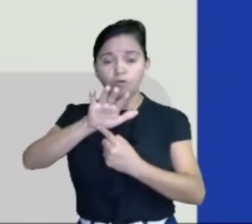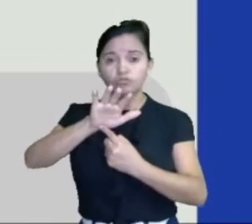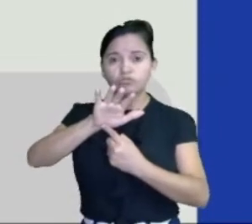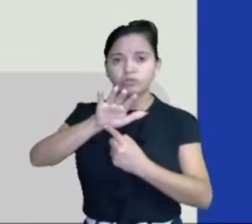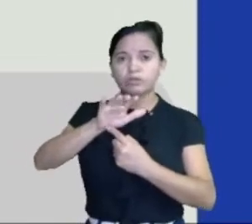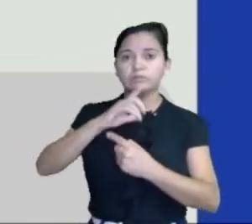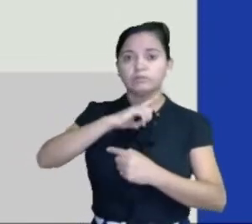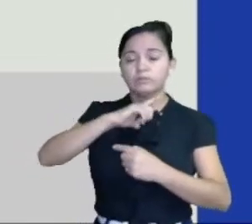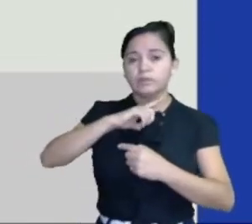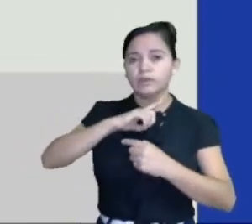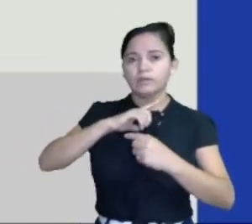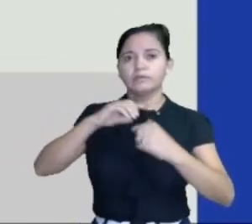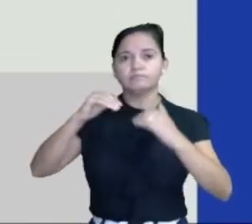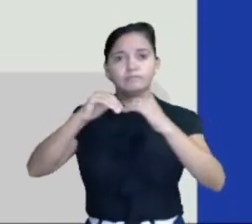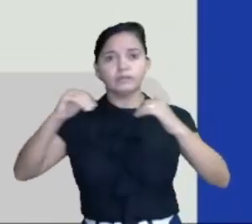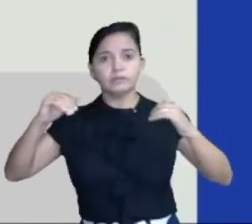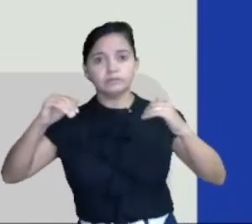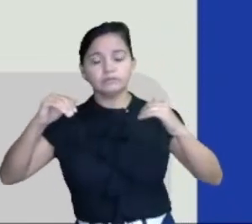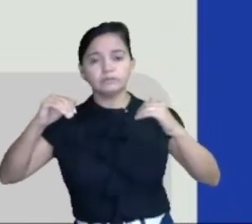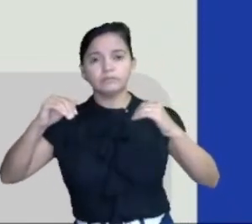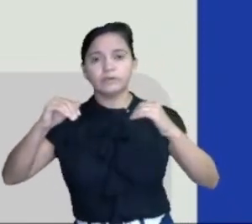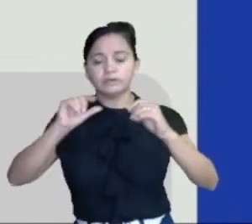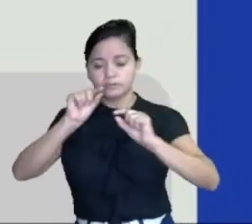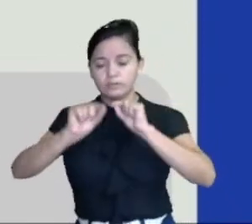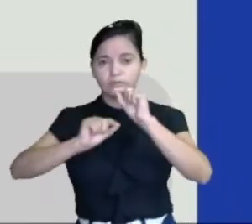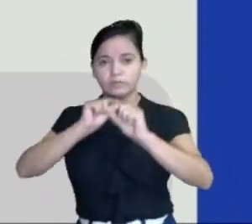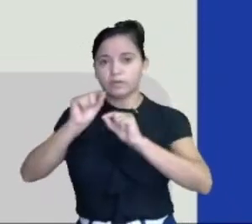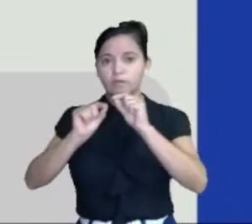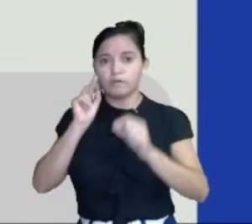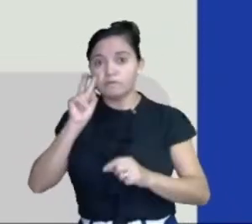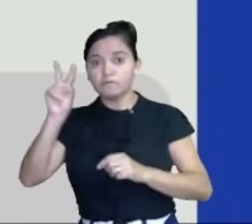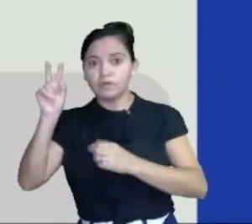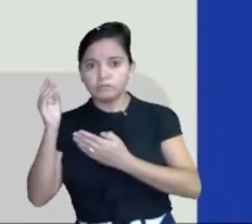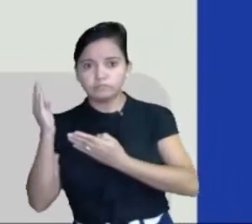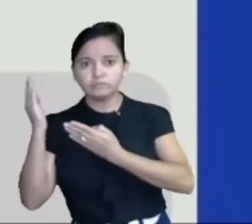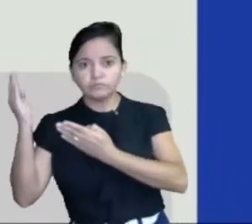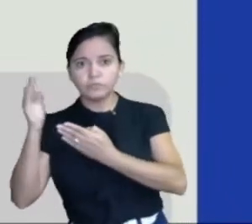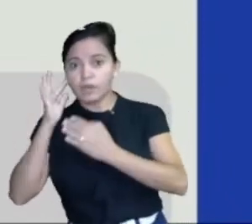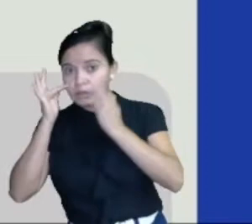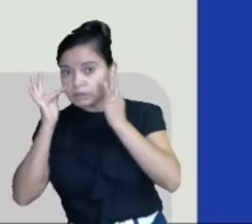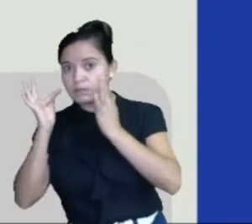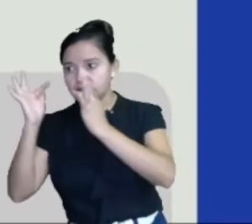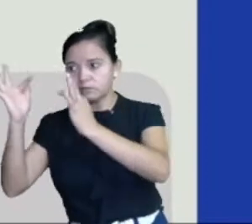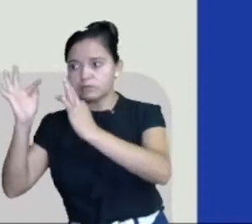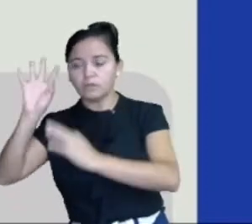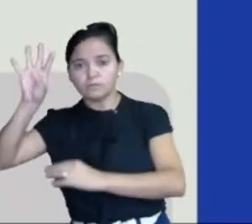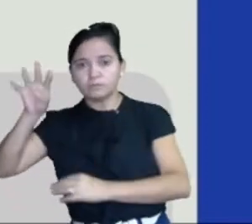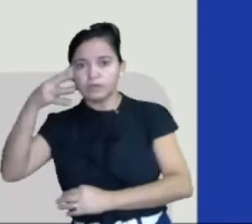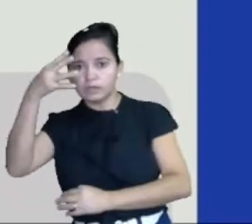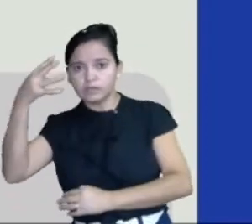essa divisão se dá, ó, se vocês olharem com atenção dentro